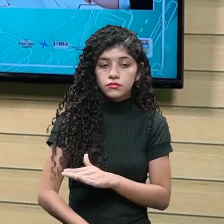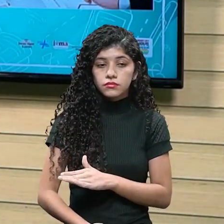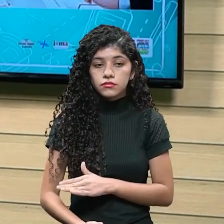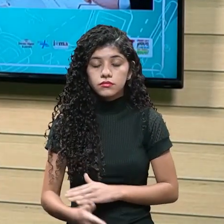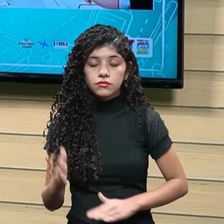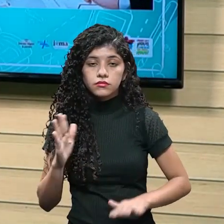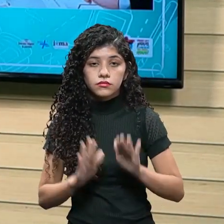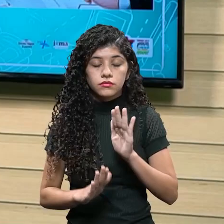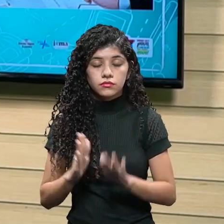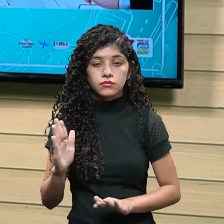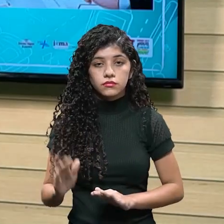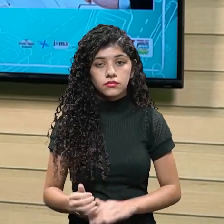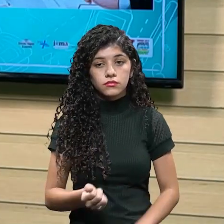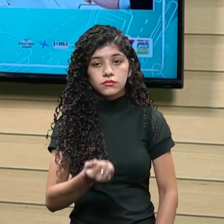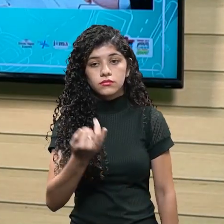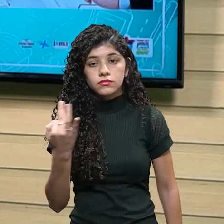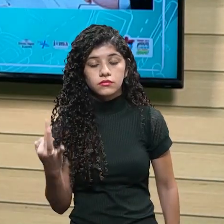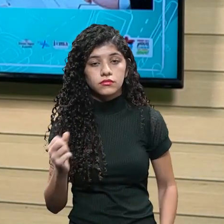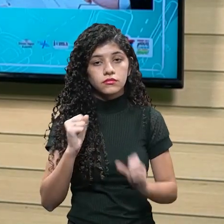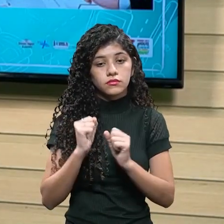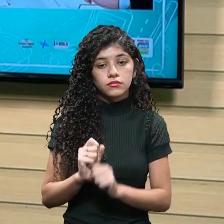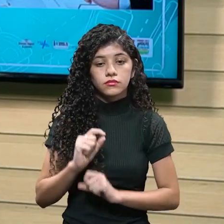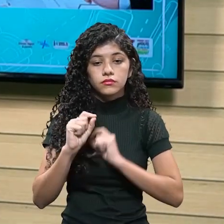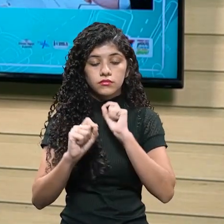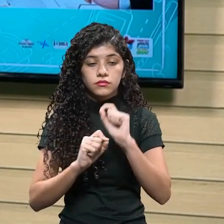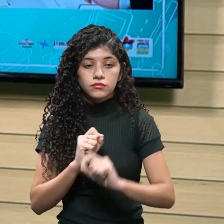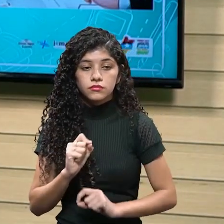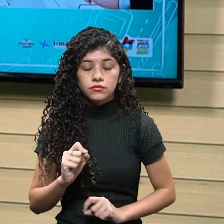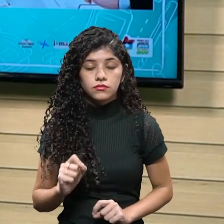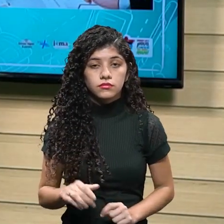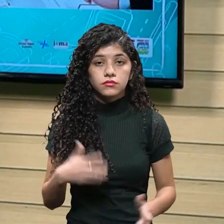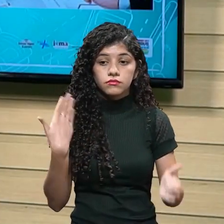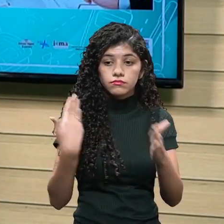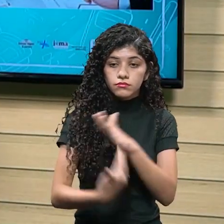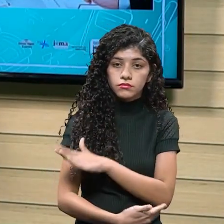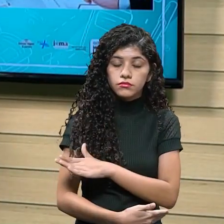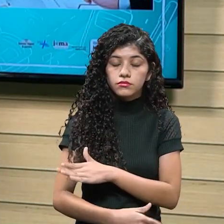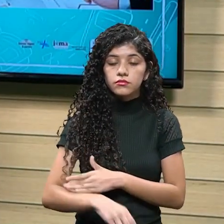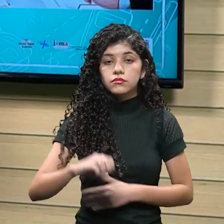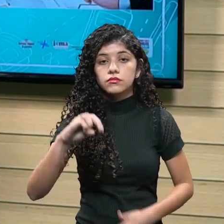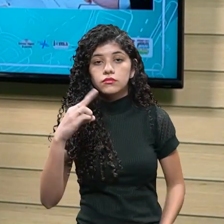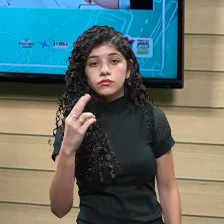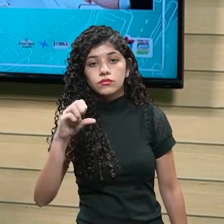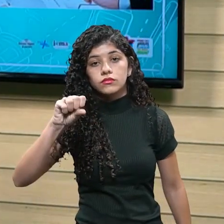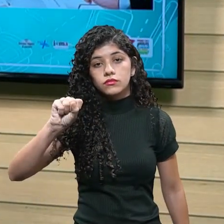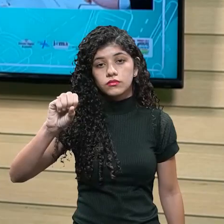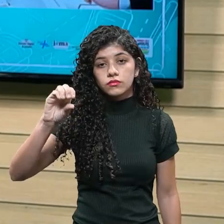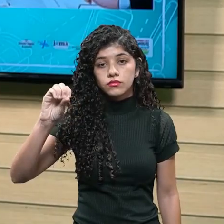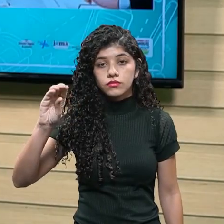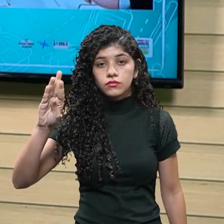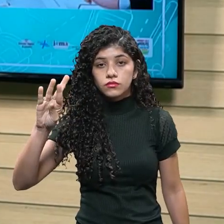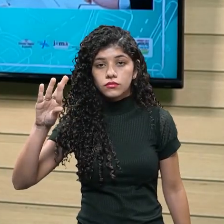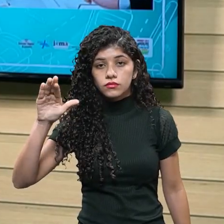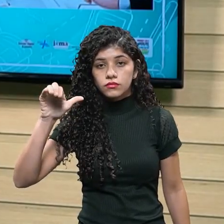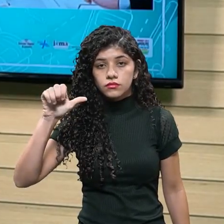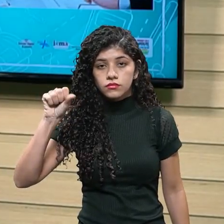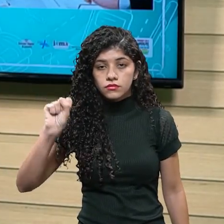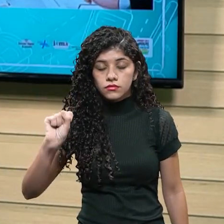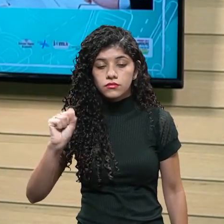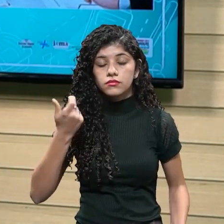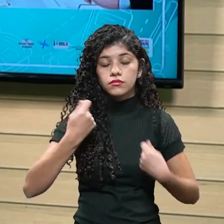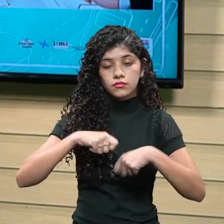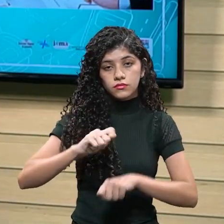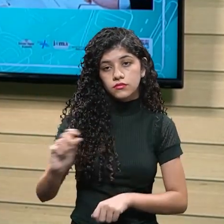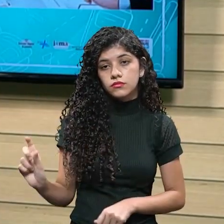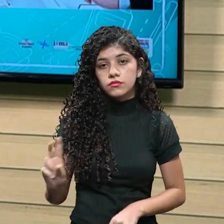dispêndio, dependendo da quantidade, pode ocasionar sobras ou perdas para a cooperativa. Então a cooperativa ela